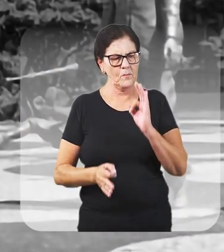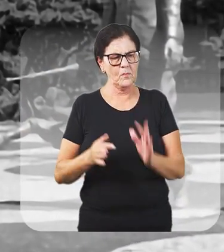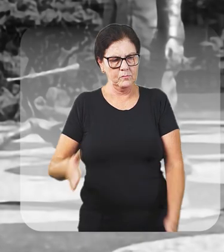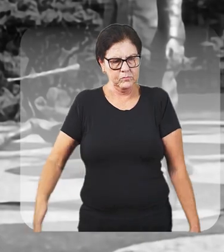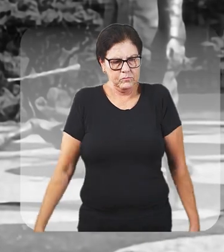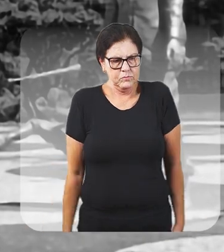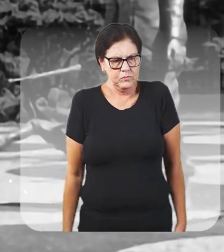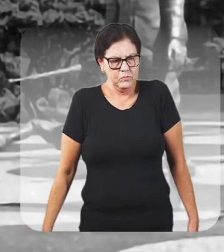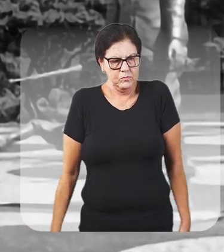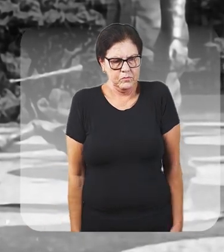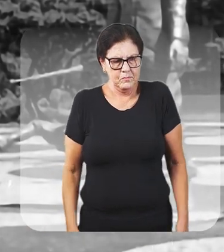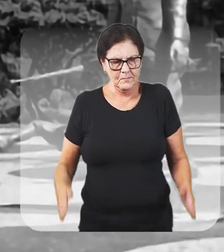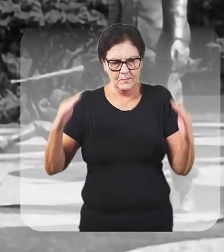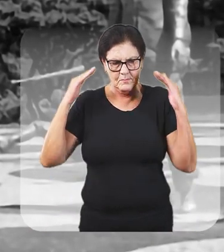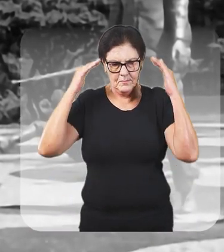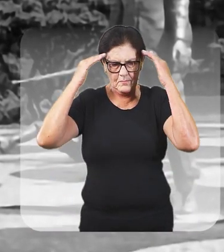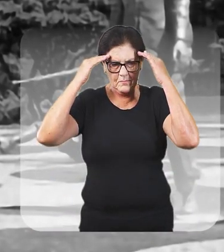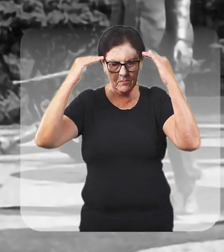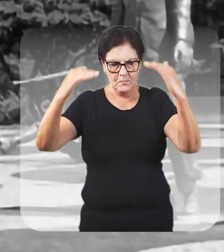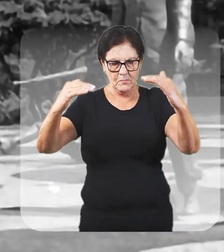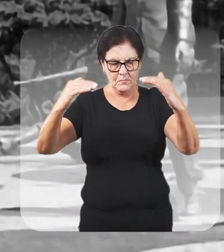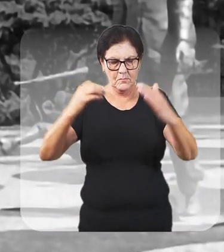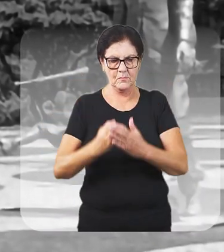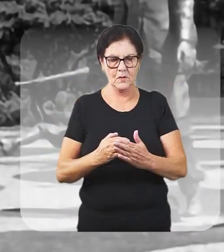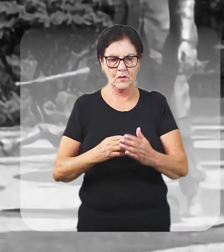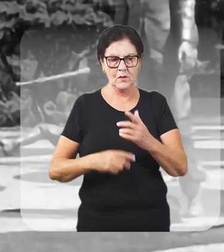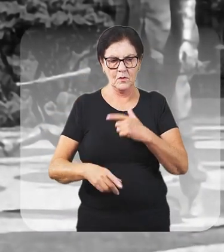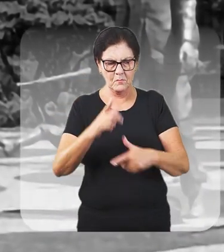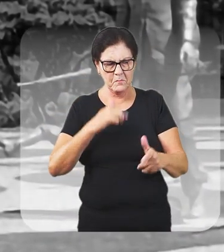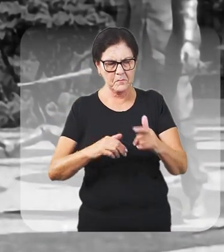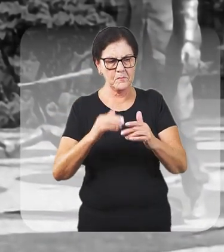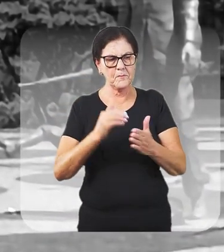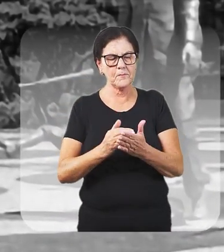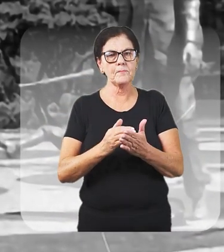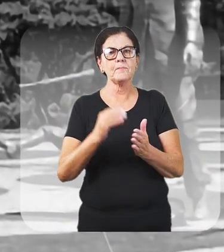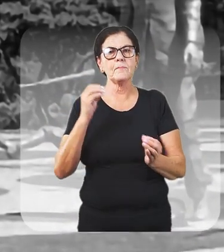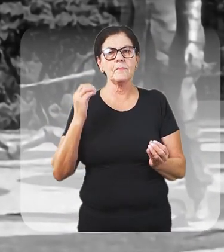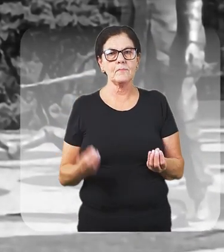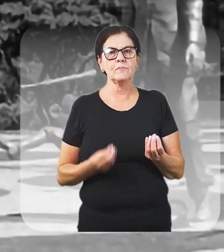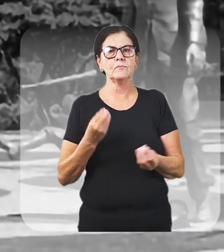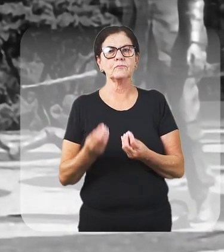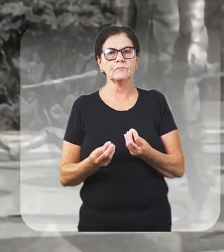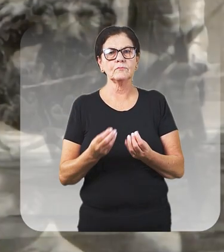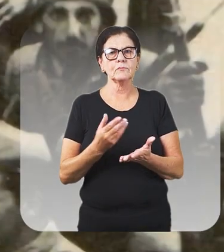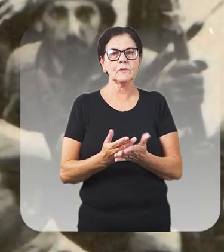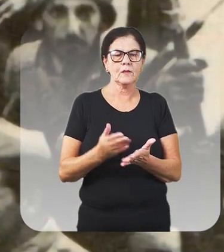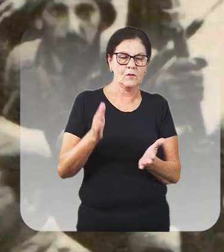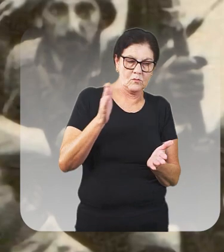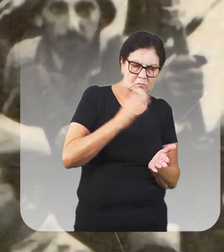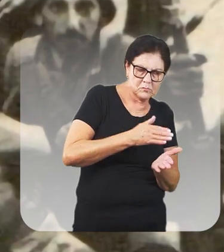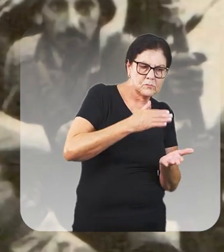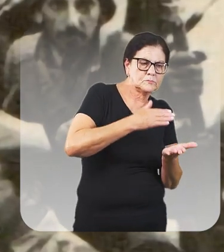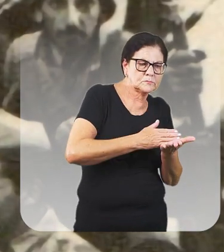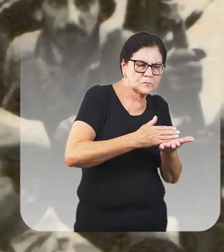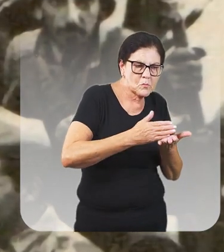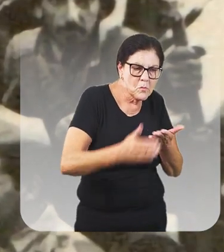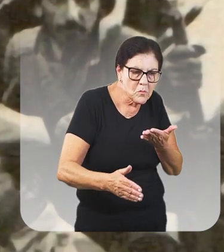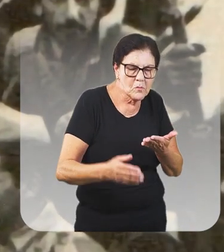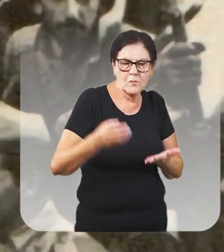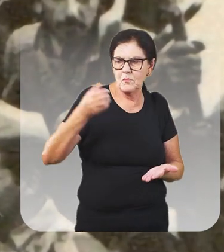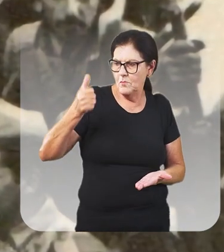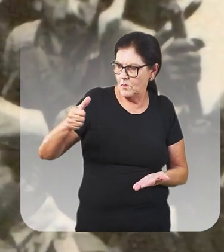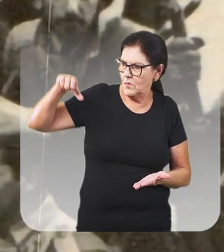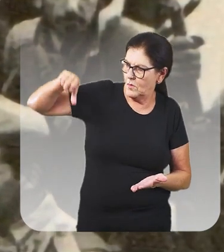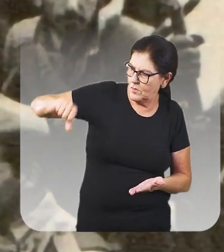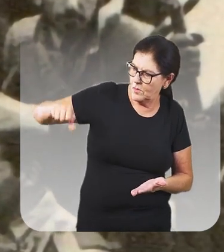exército leal aos princípios republicanos, inspirariam movimentos militares nas décadas seguintes. O movimento tenentista,